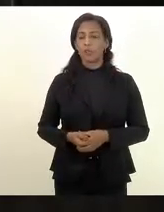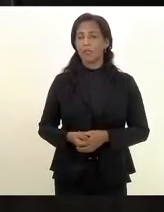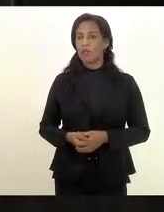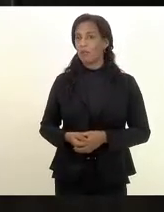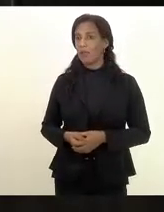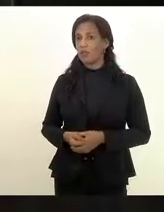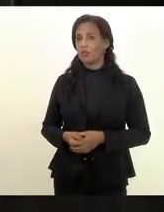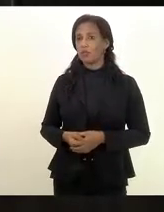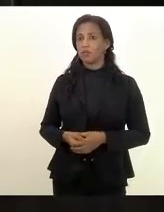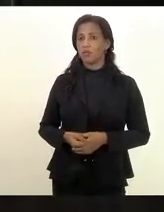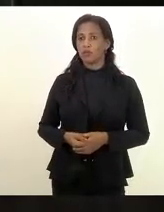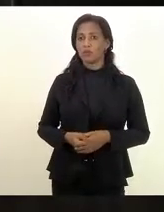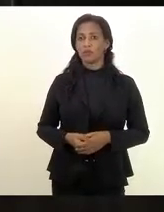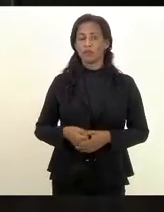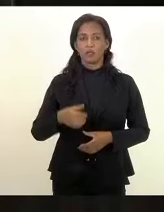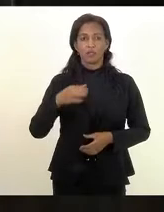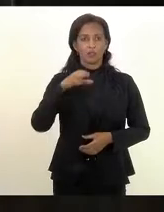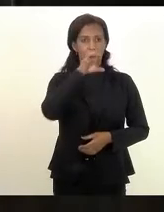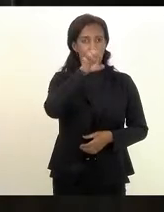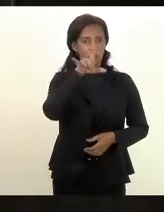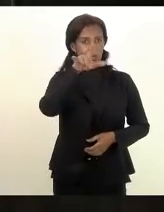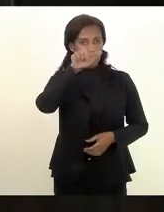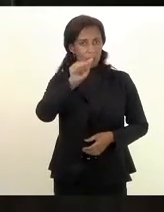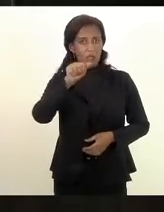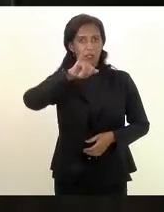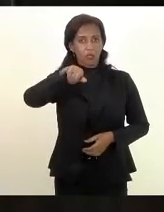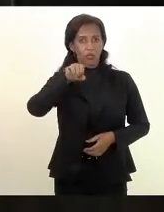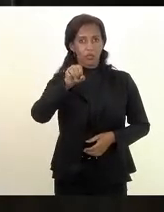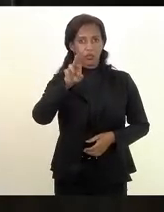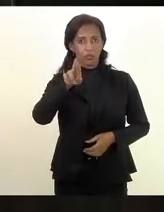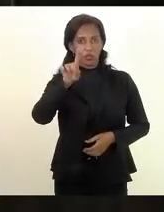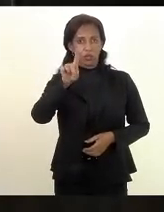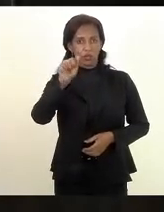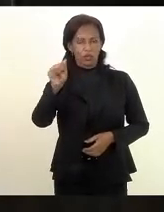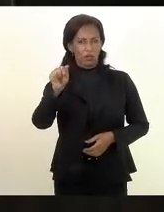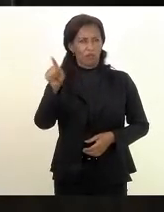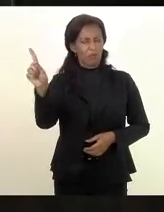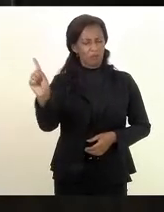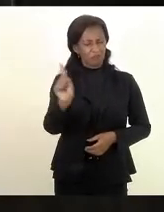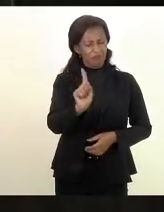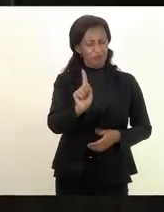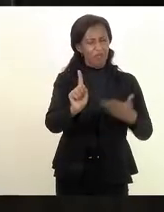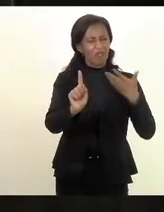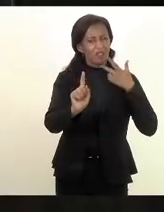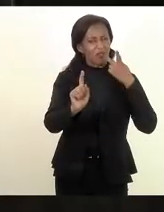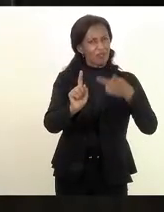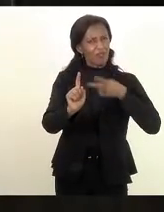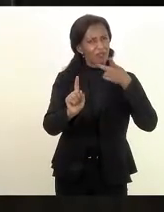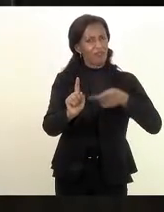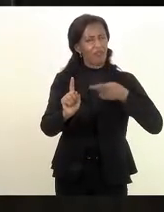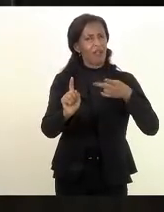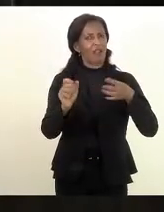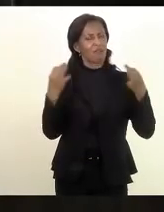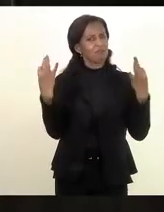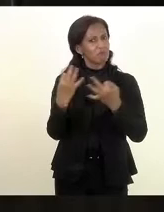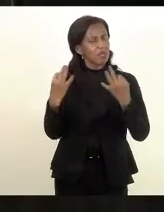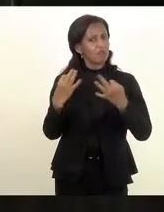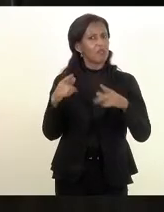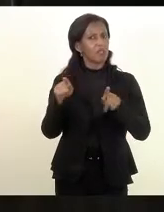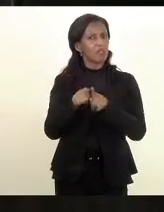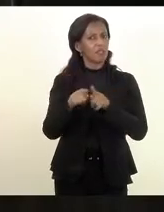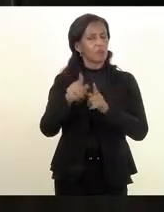a deputada Célia Jordão trouxe de forma brilhante também e muito